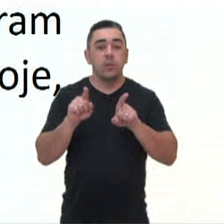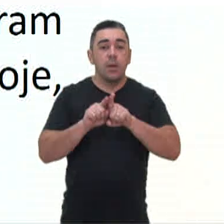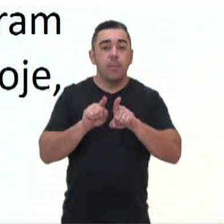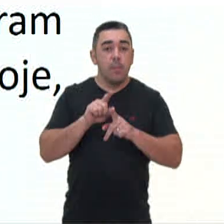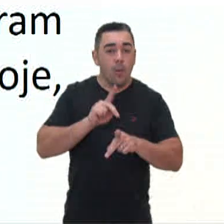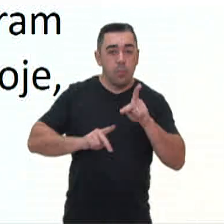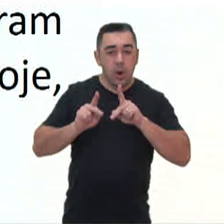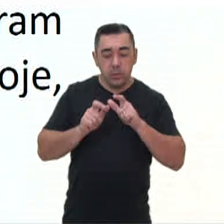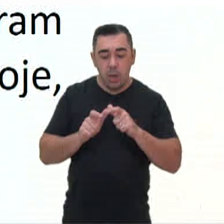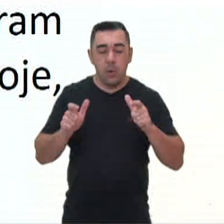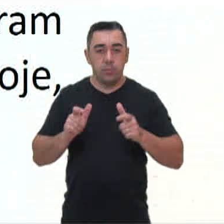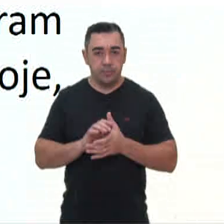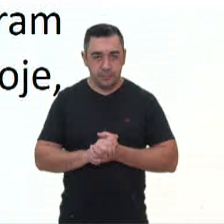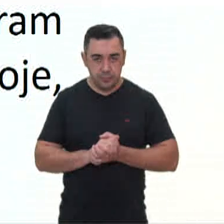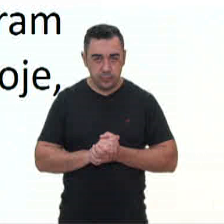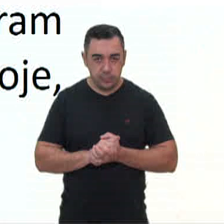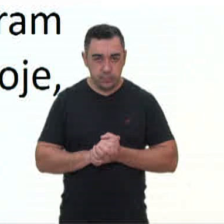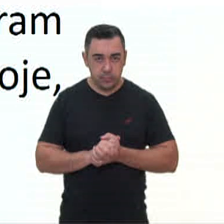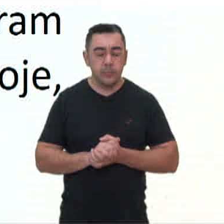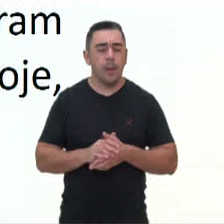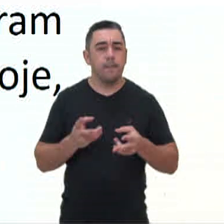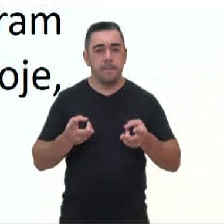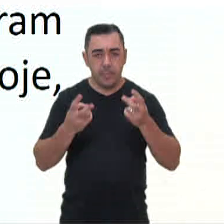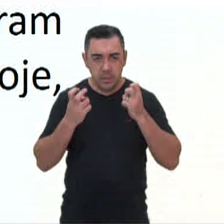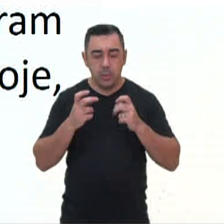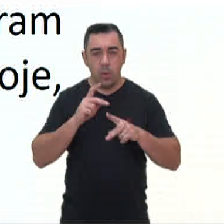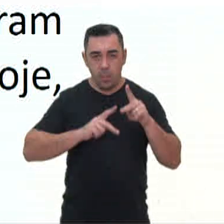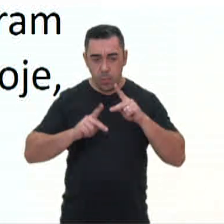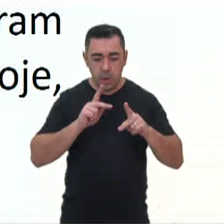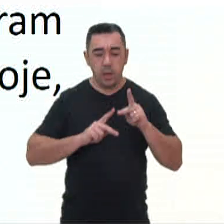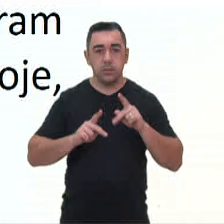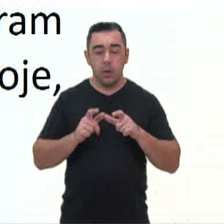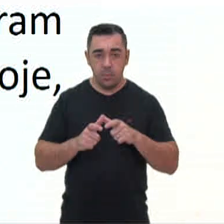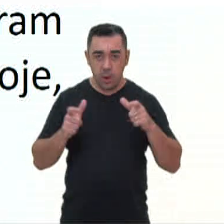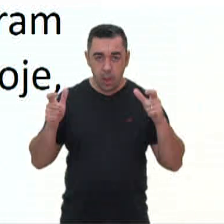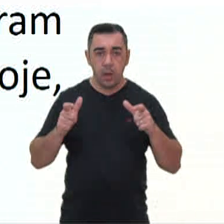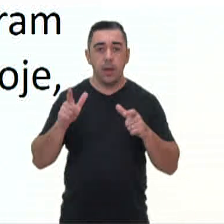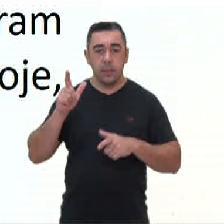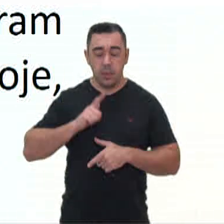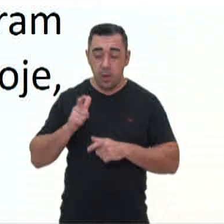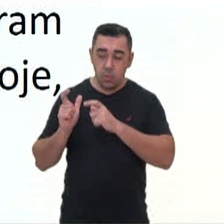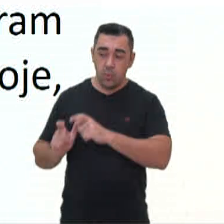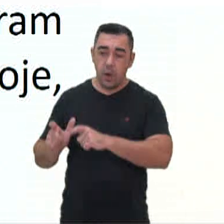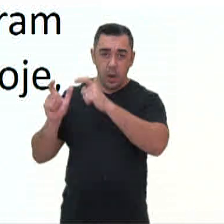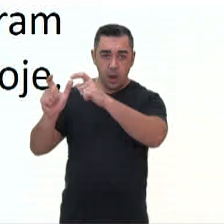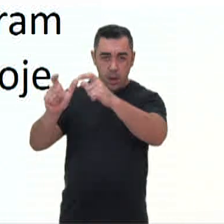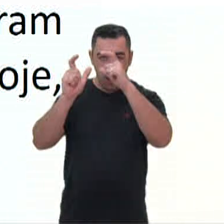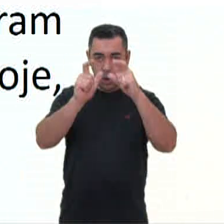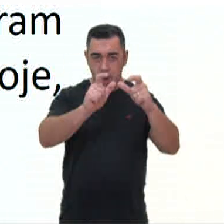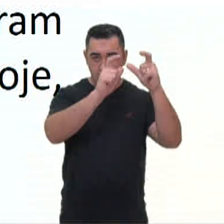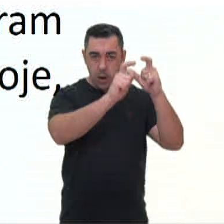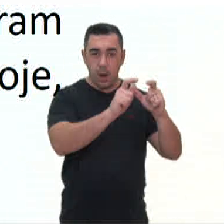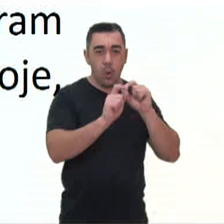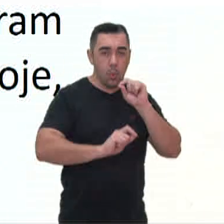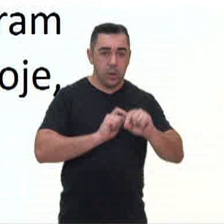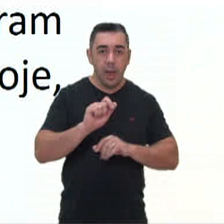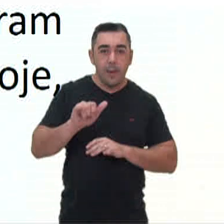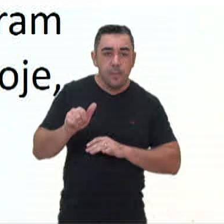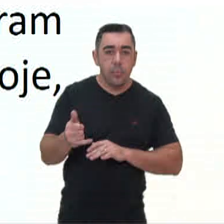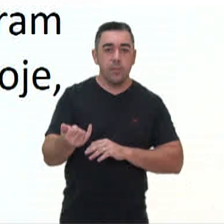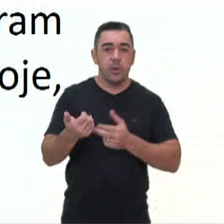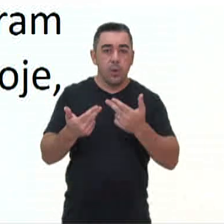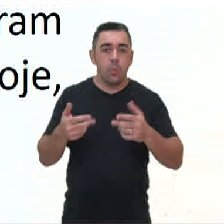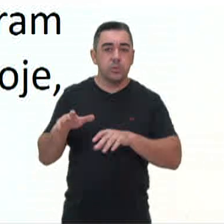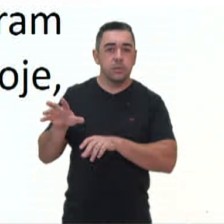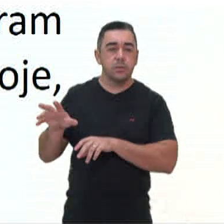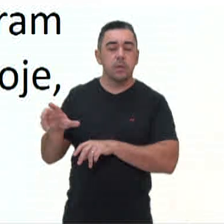isso é fato. Podemos perceber que a população em geral ocupa os espaços geográficos cujos fatores naturais